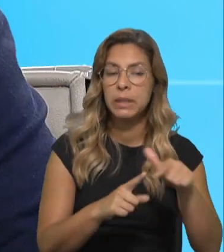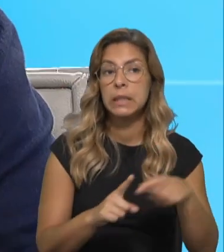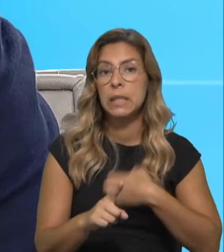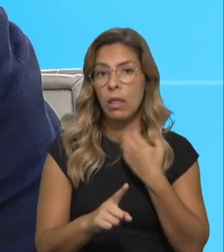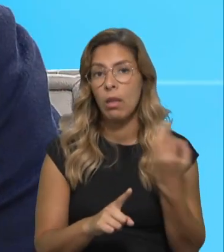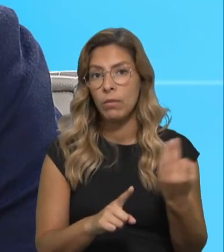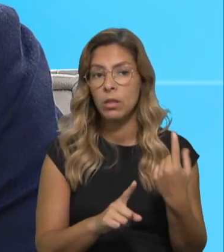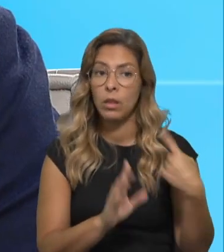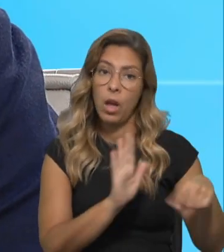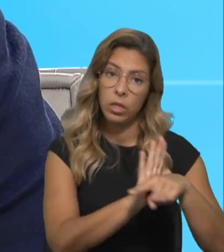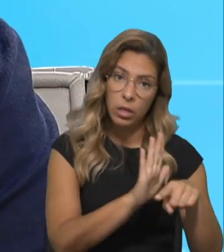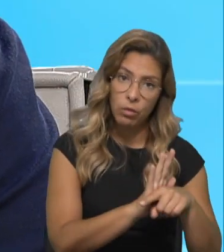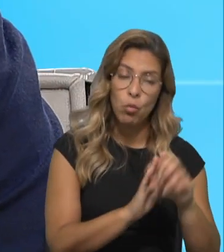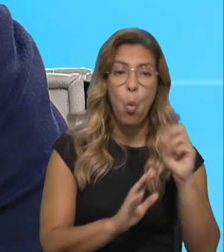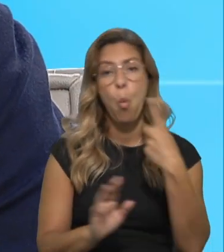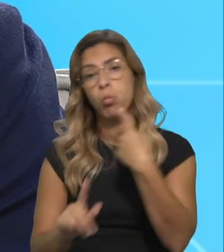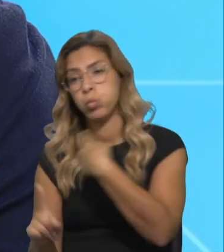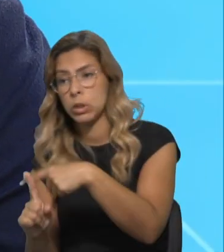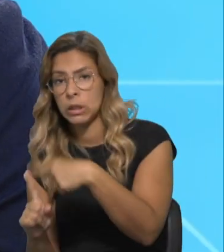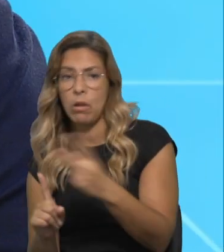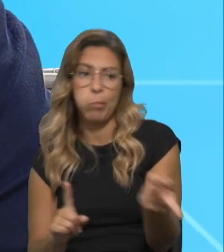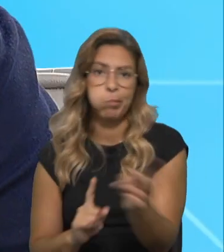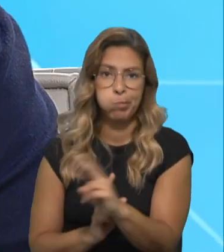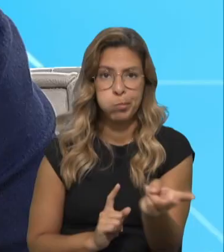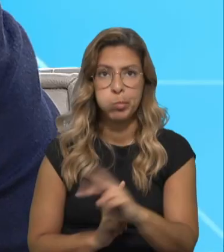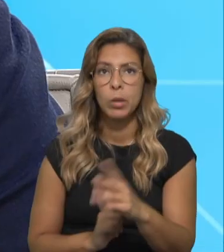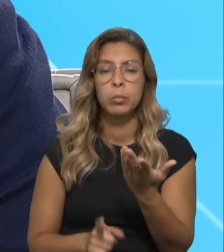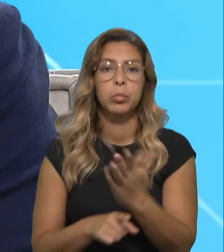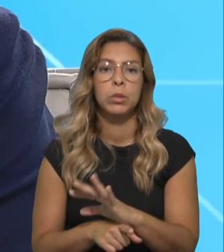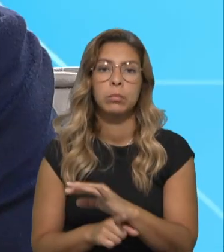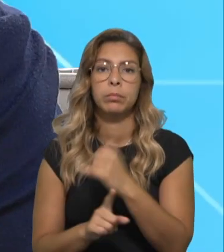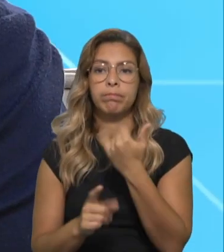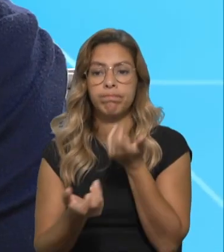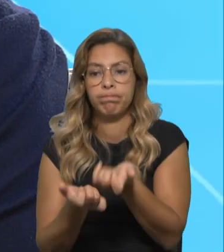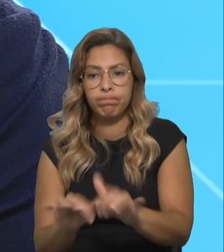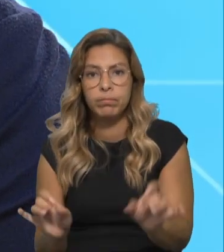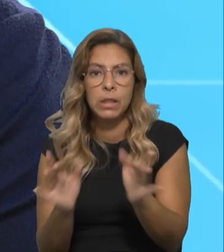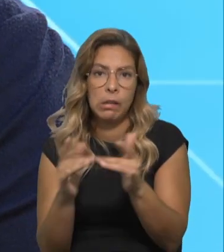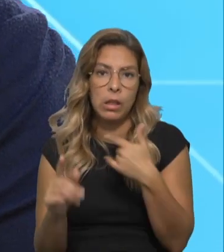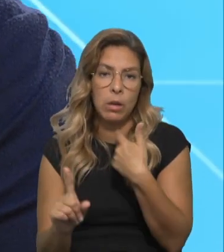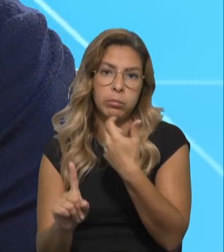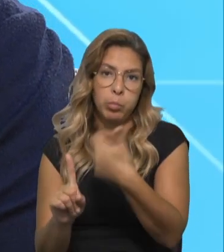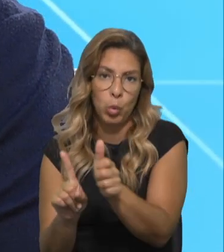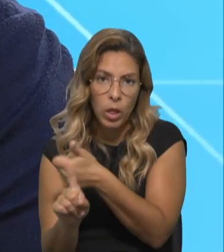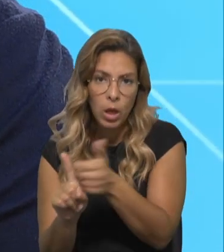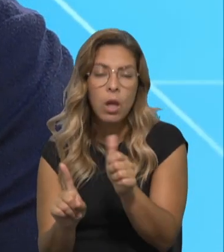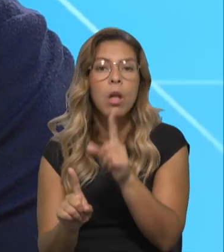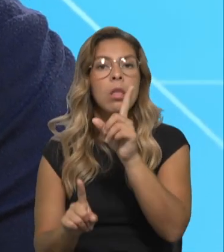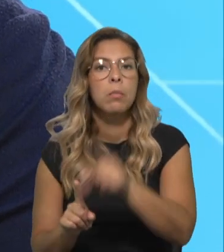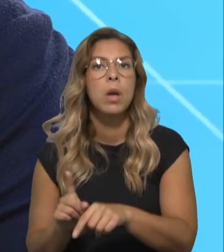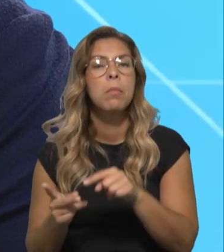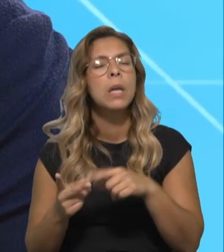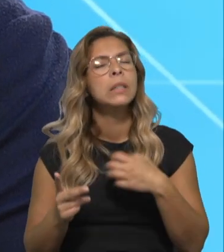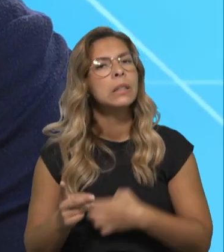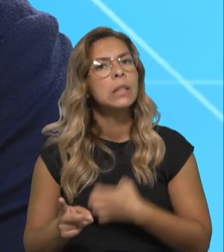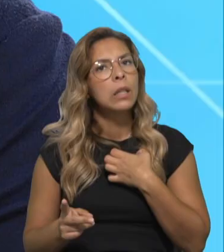sejam negativos ou positivos. No caso do ciberbullying e de outros, é notório. Ou seja, o que faz falta perceber